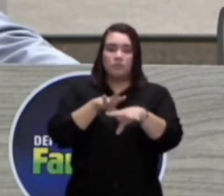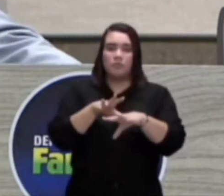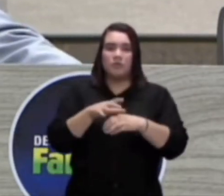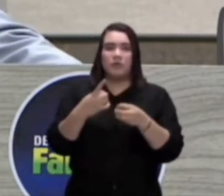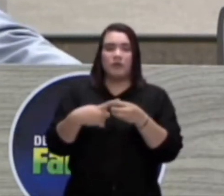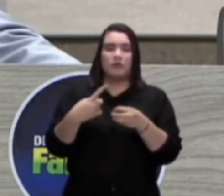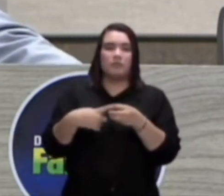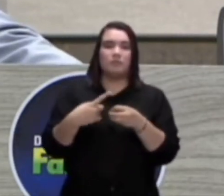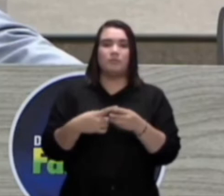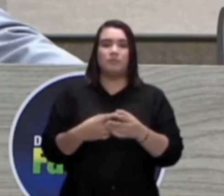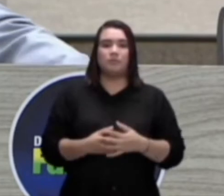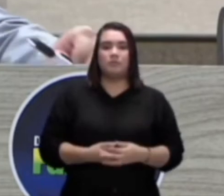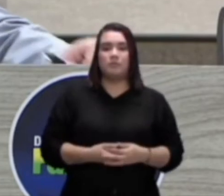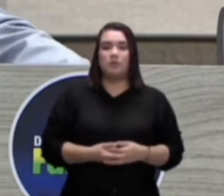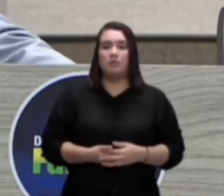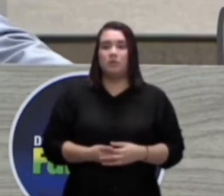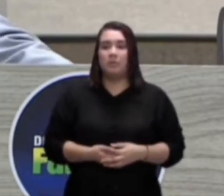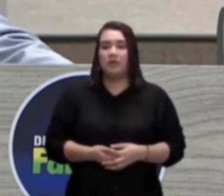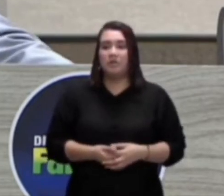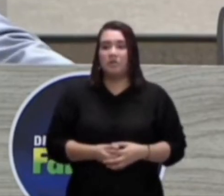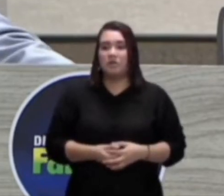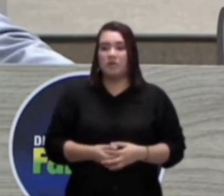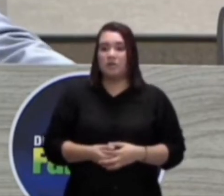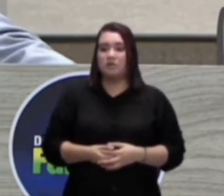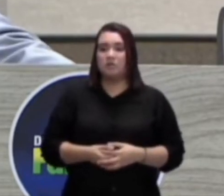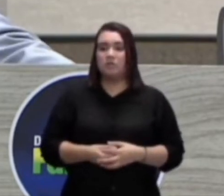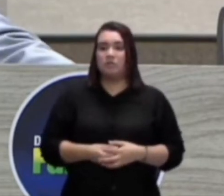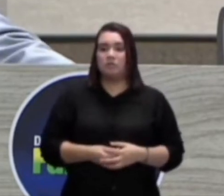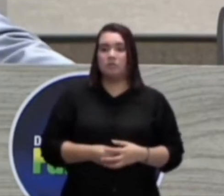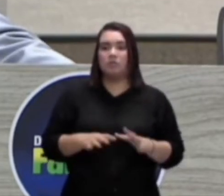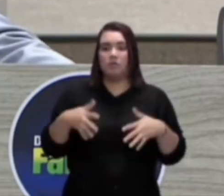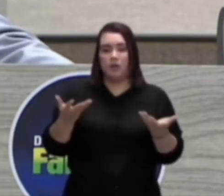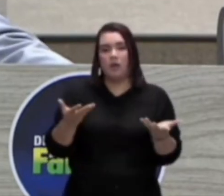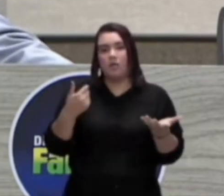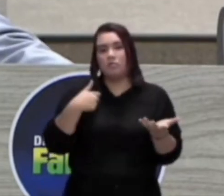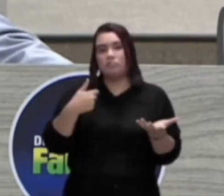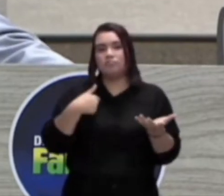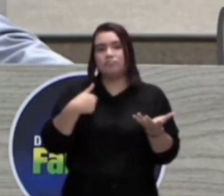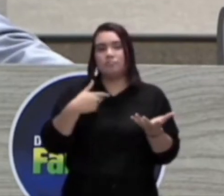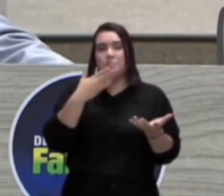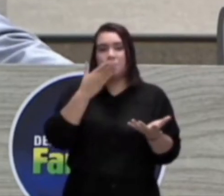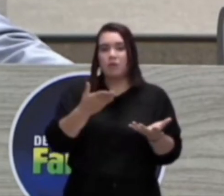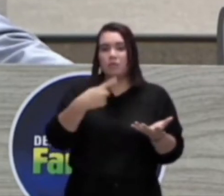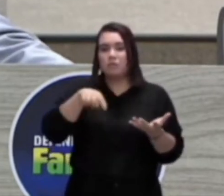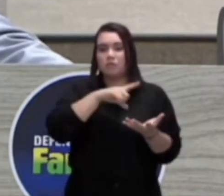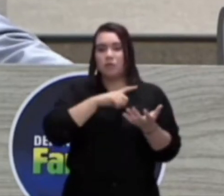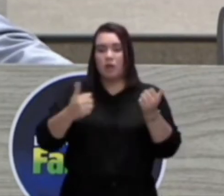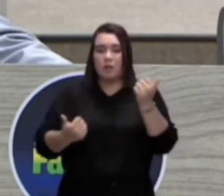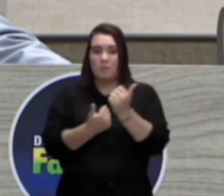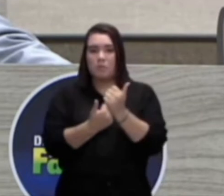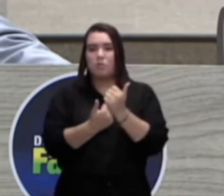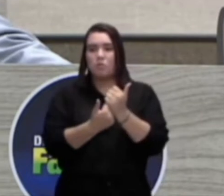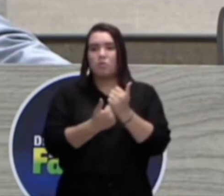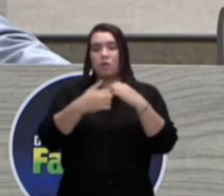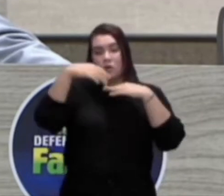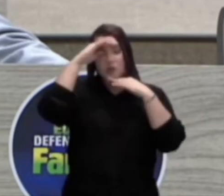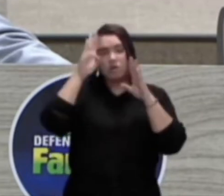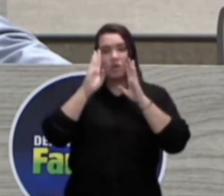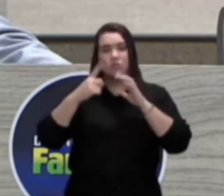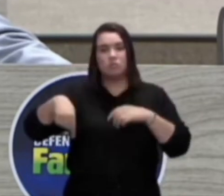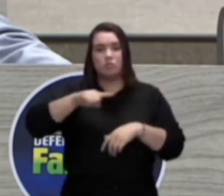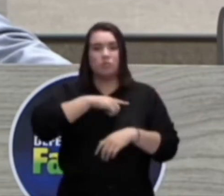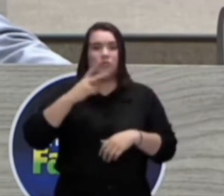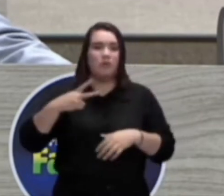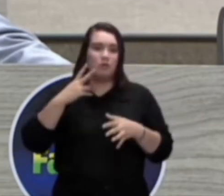capital. Então, protocolo hoje, esse projeto de lei, conto com a benevolência e a dedicação de todos os meus pares para que